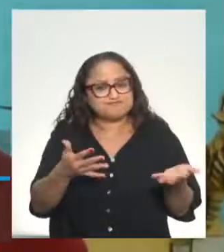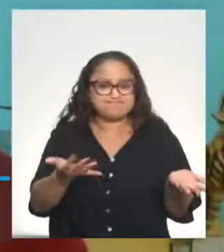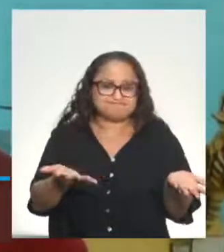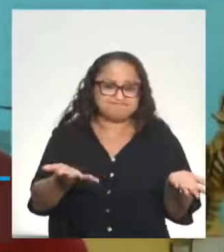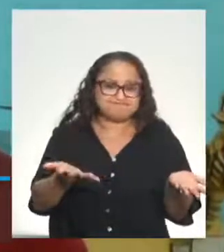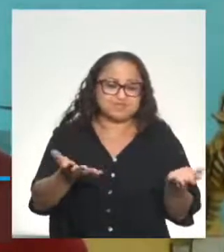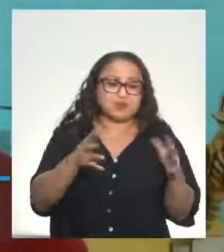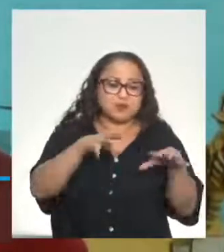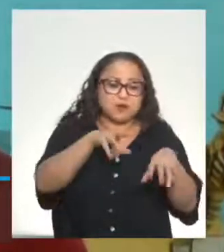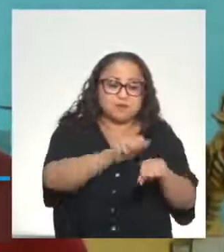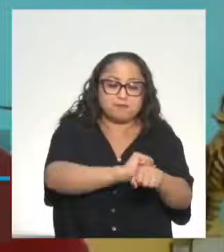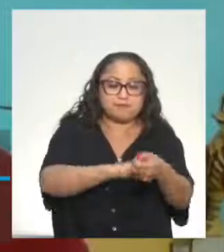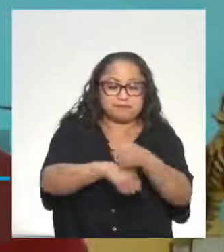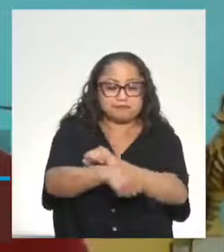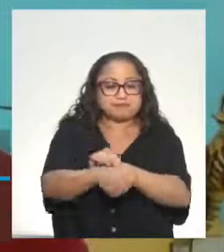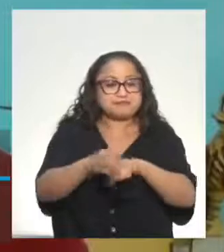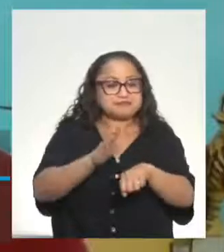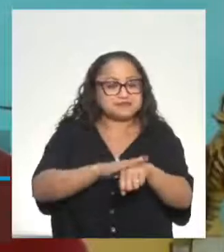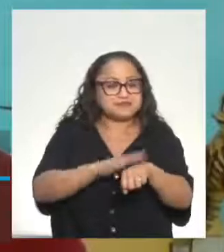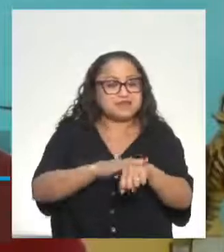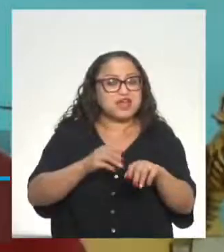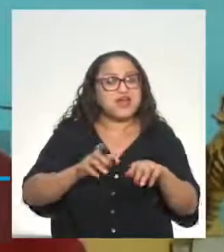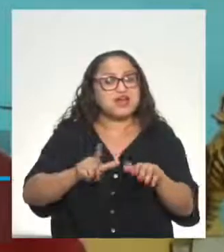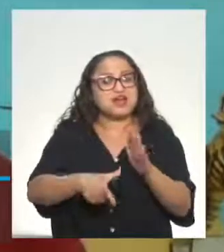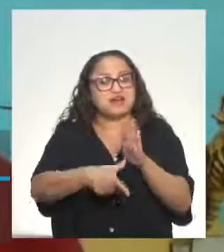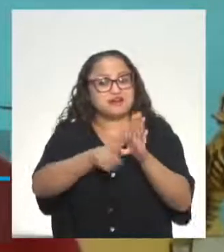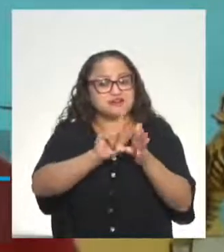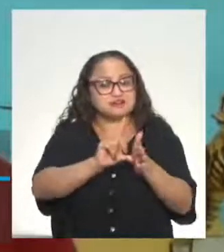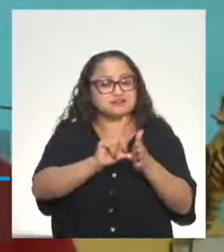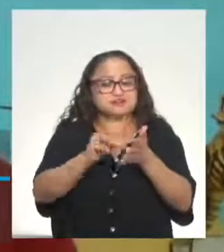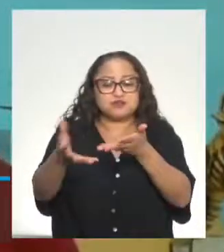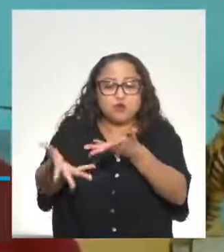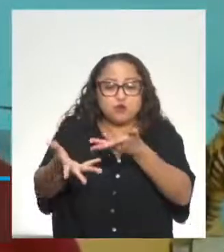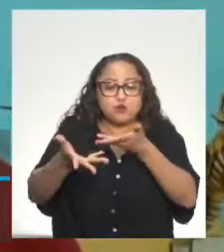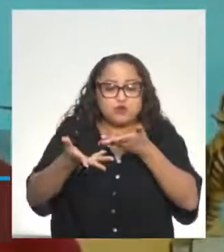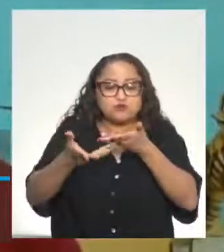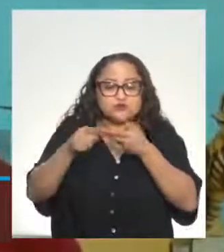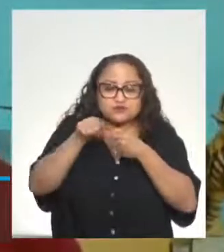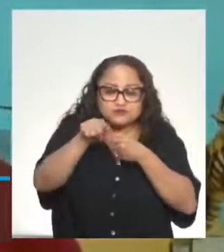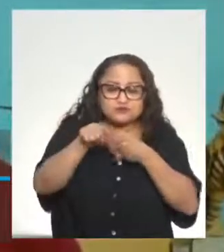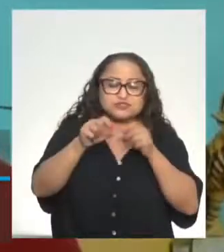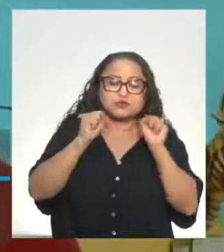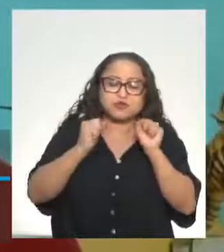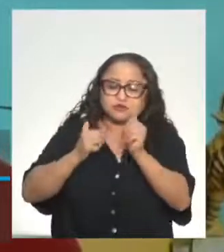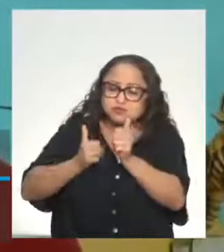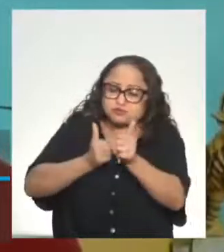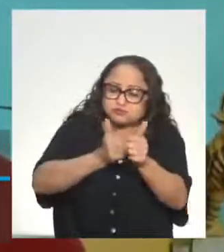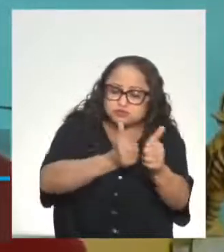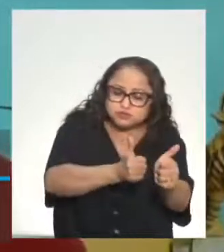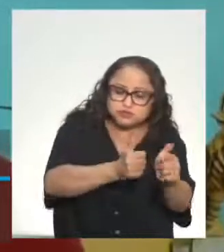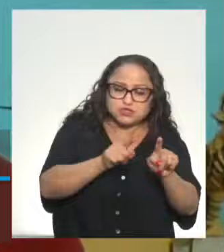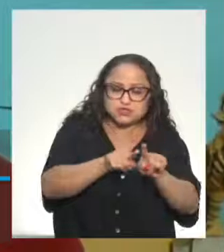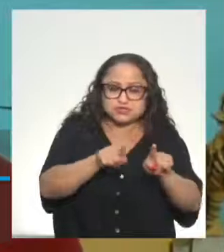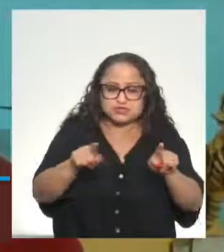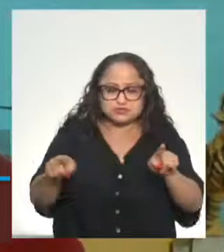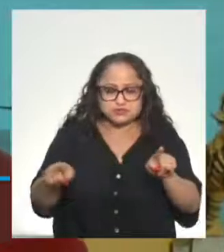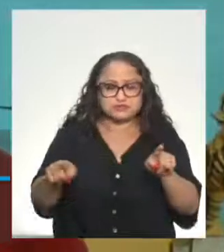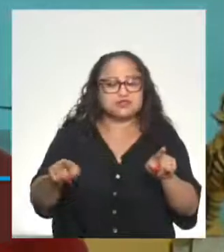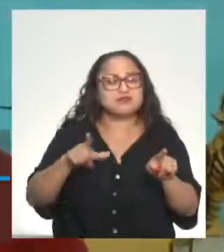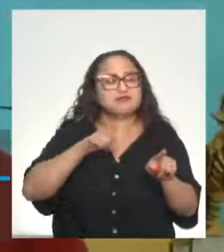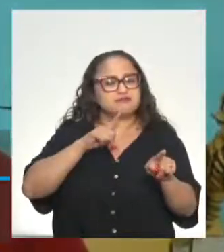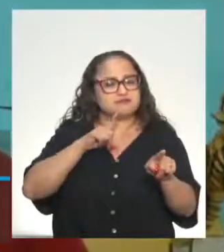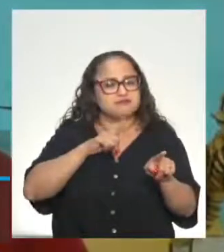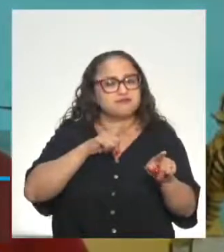uma Mão na Massa, mas antes eu quero reforçar aqui o nosso convite para que você continue nos acompanhando. Semana que vem a gente